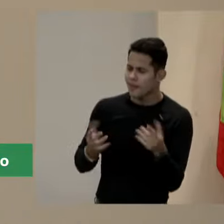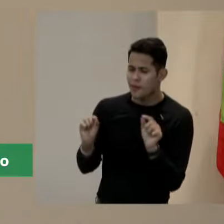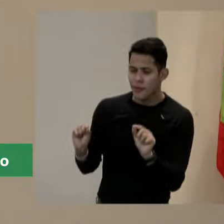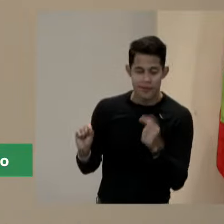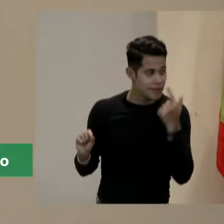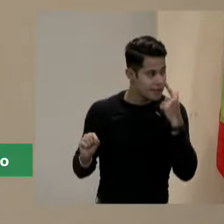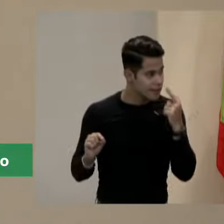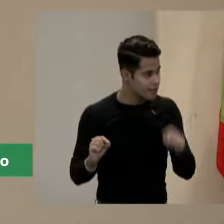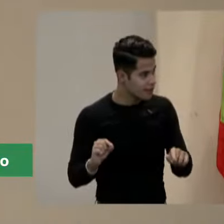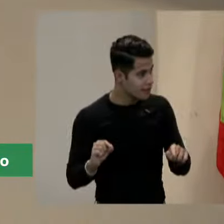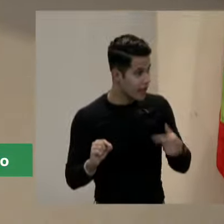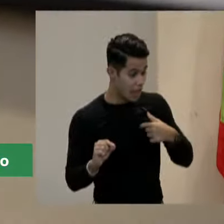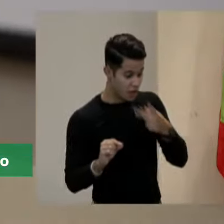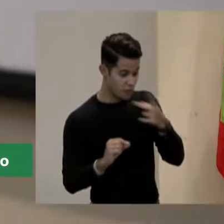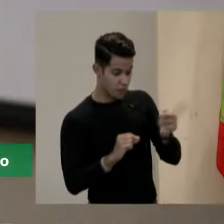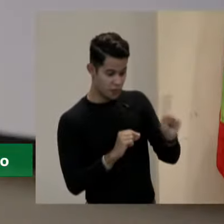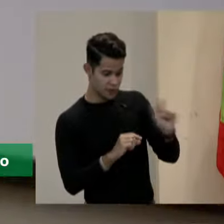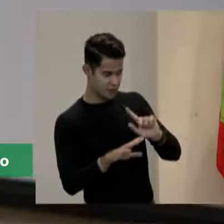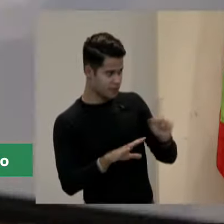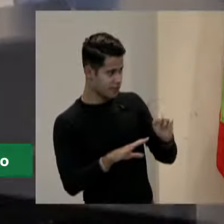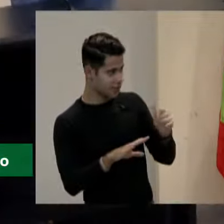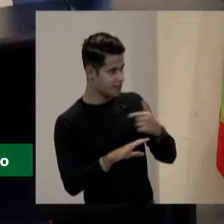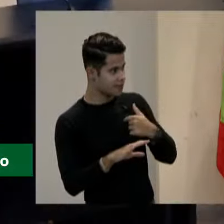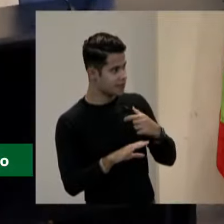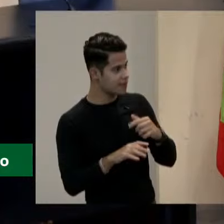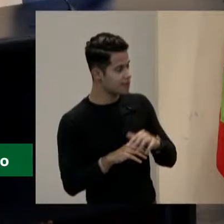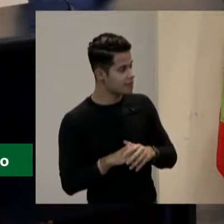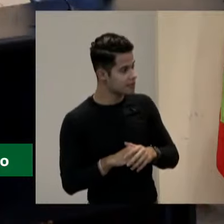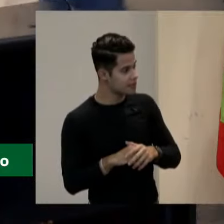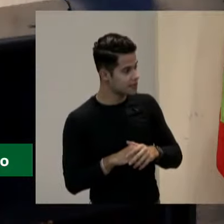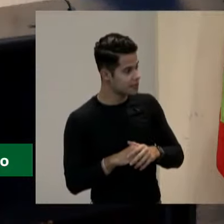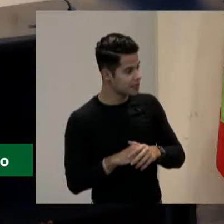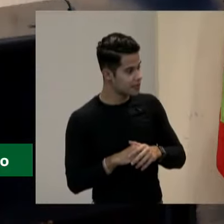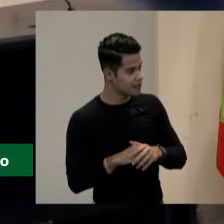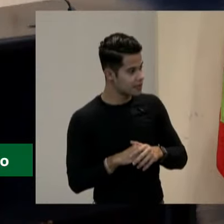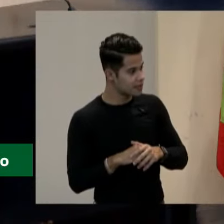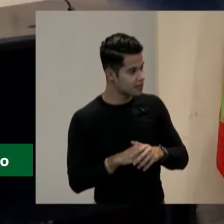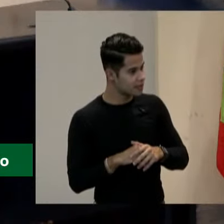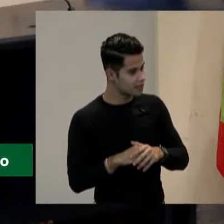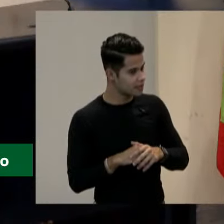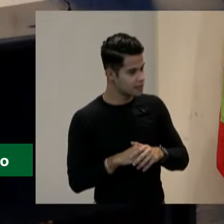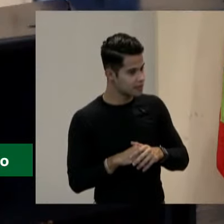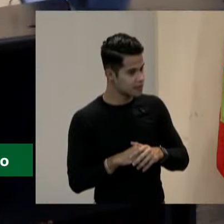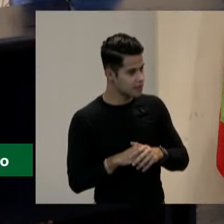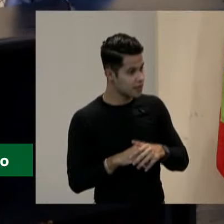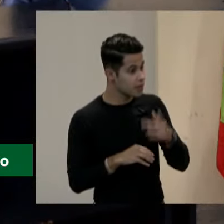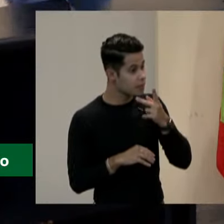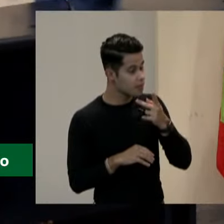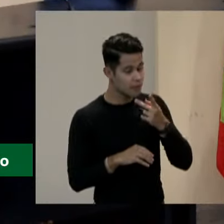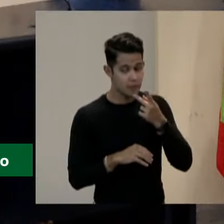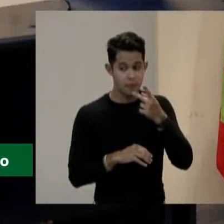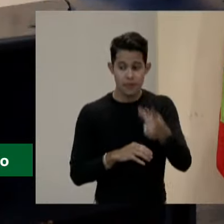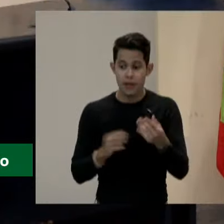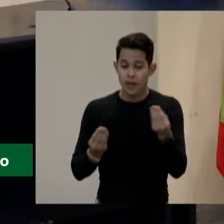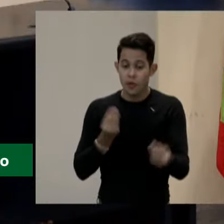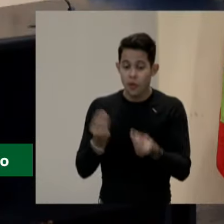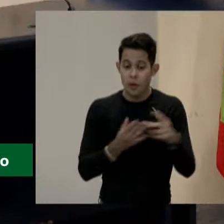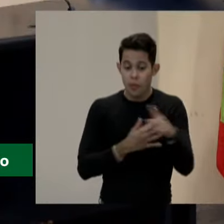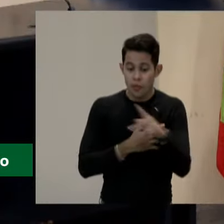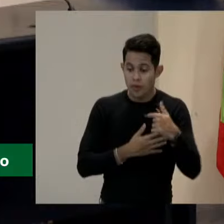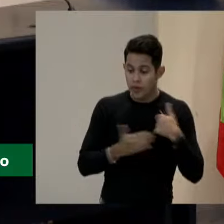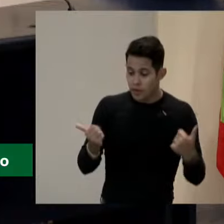aqui nós nem vamos te falar, não. Isso aqui você não aprende, não. Eu falei assim, me ensina que eu ensino para vocês. Mas se nós não sabemos, como vamos ensinar para vocês? Me fala como o professor fala, que às vezes eu